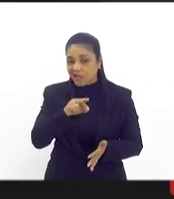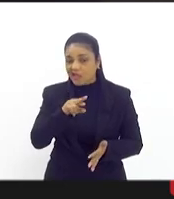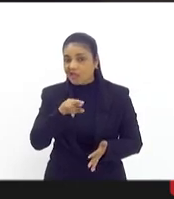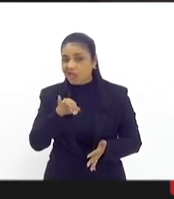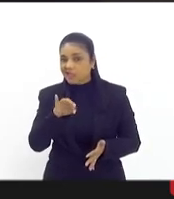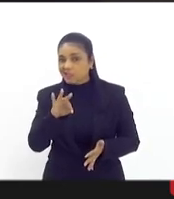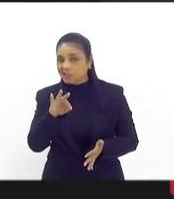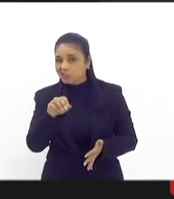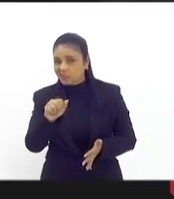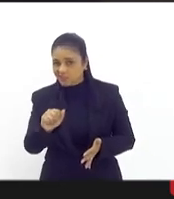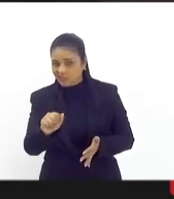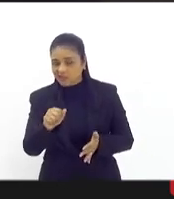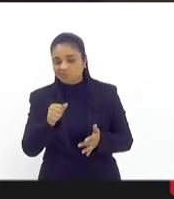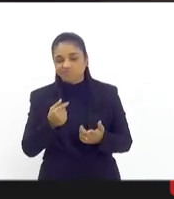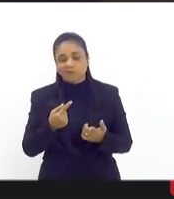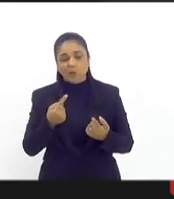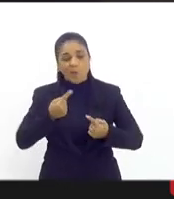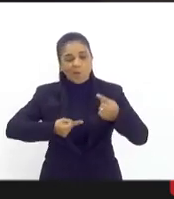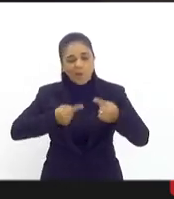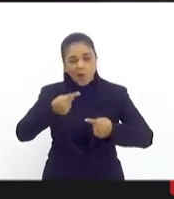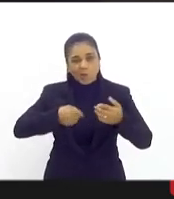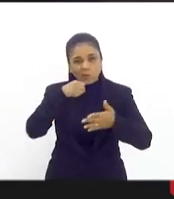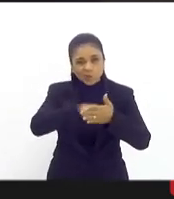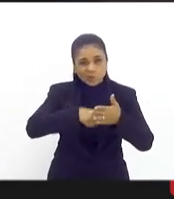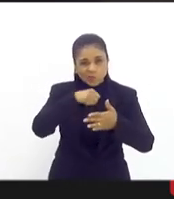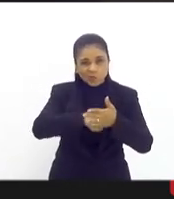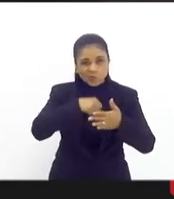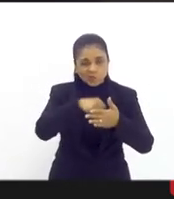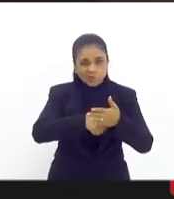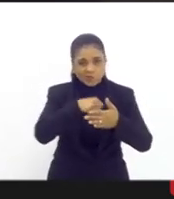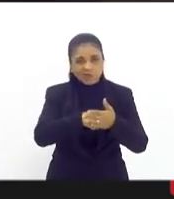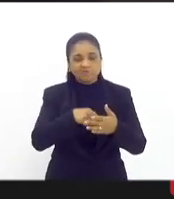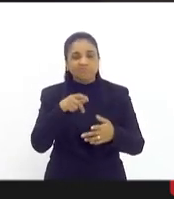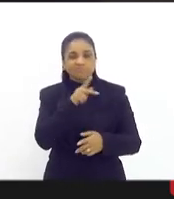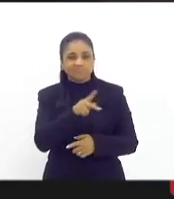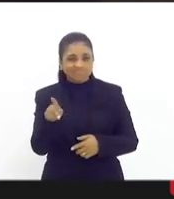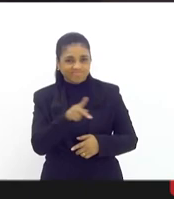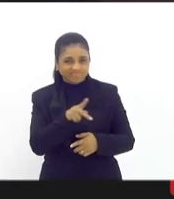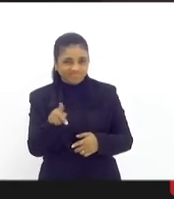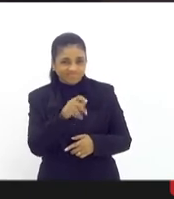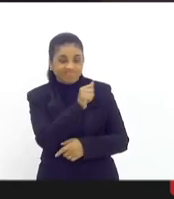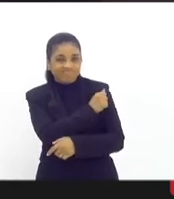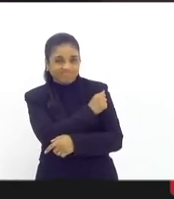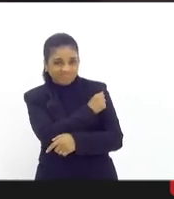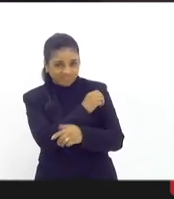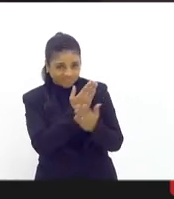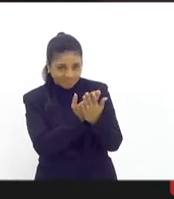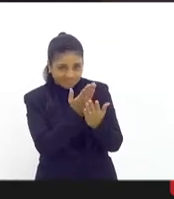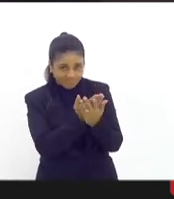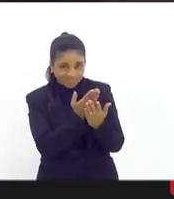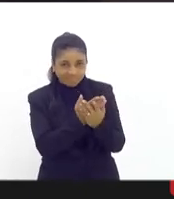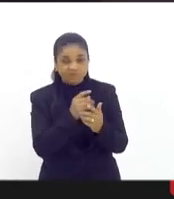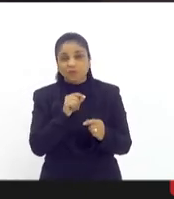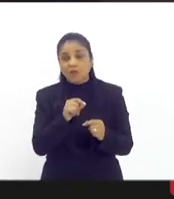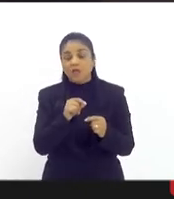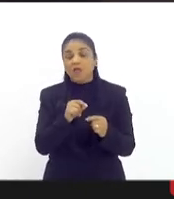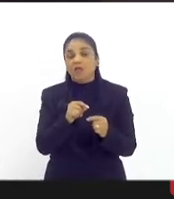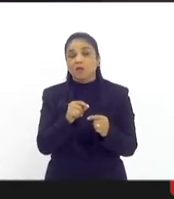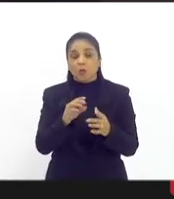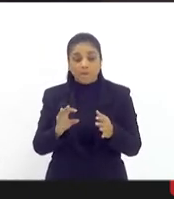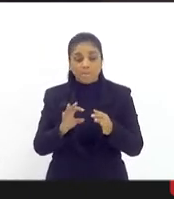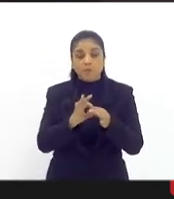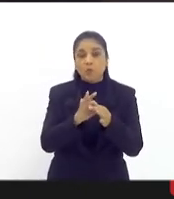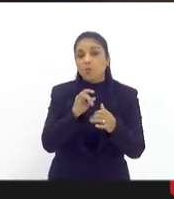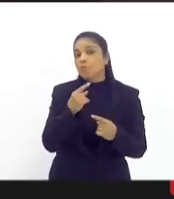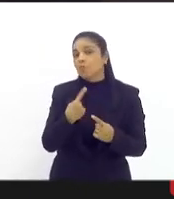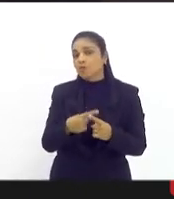é travada pelos estudantes, pelos professores há várias décadas e que, enfim, não consegue ser estabelecida justamente por uma